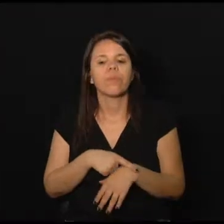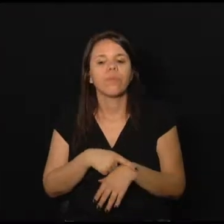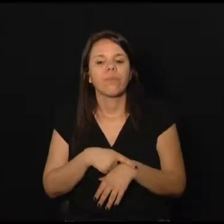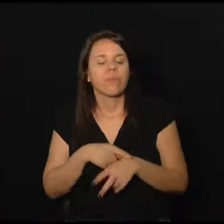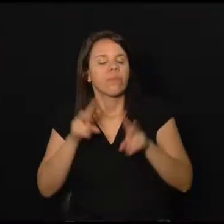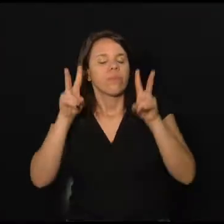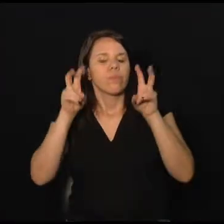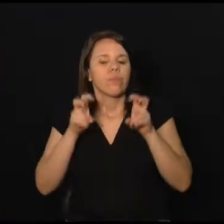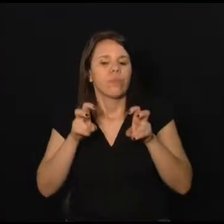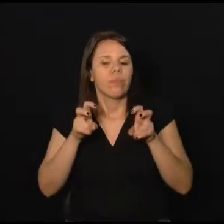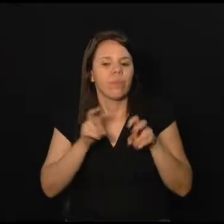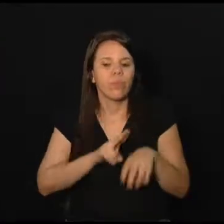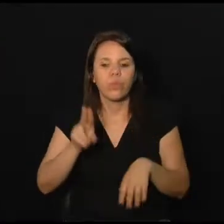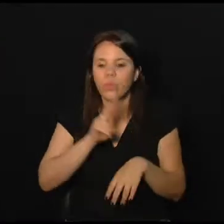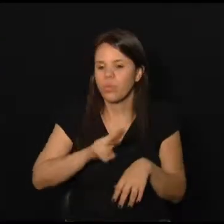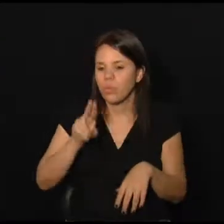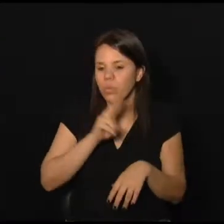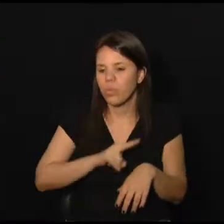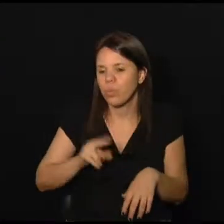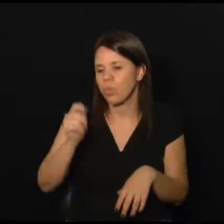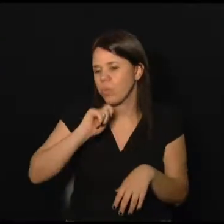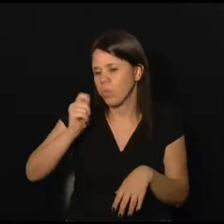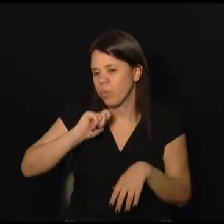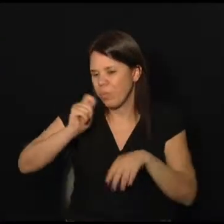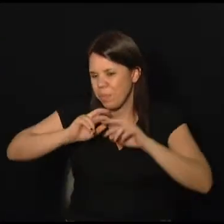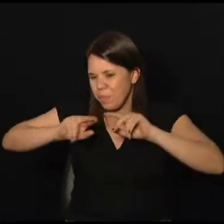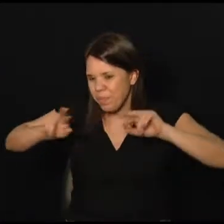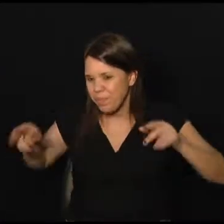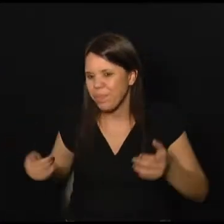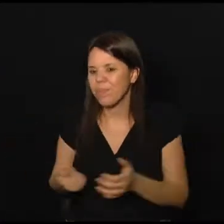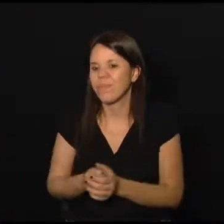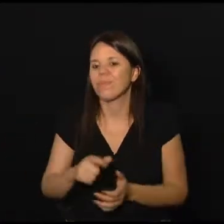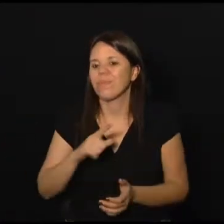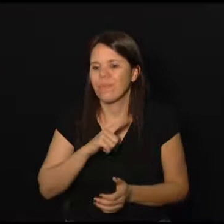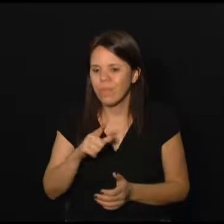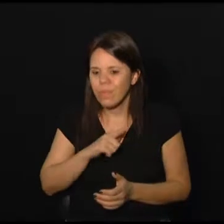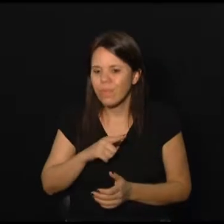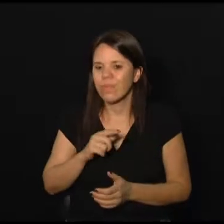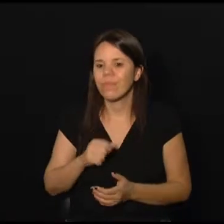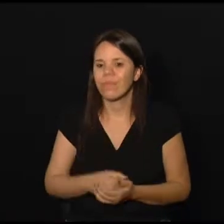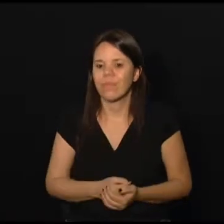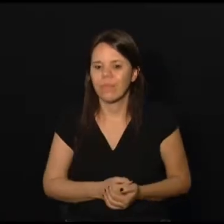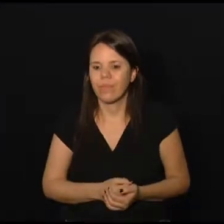sobre essa questão do uso de drogas, existem vários